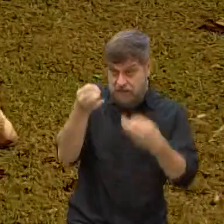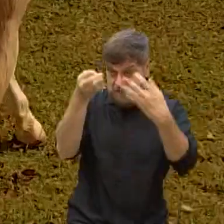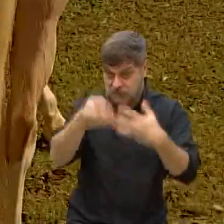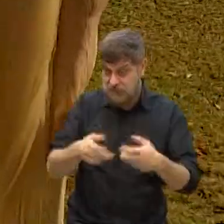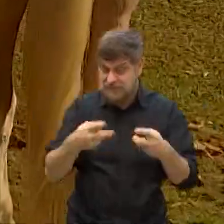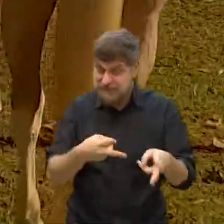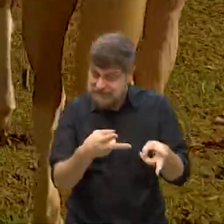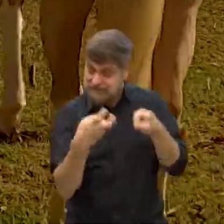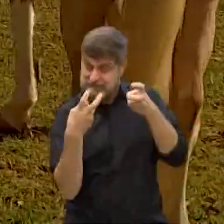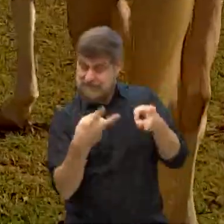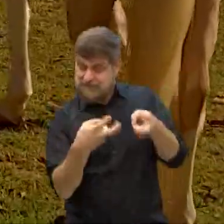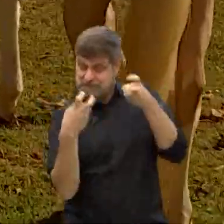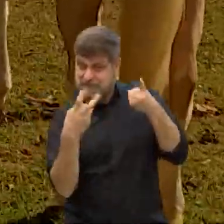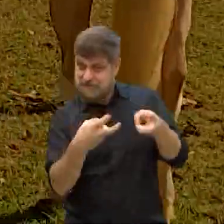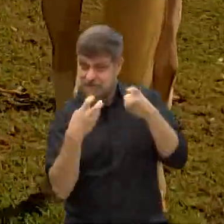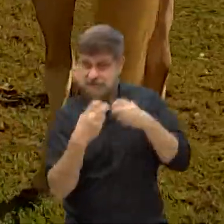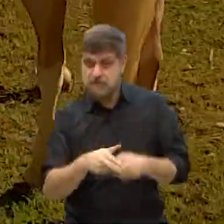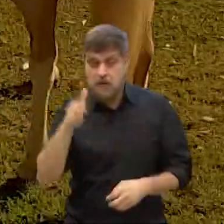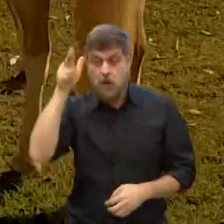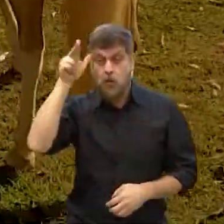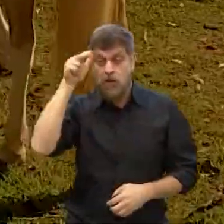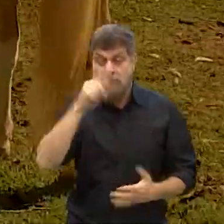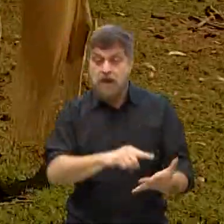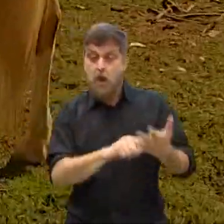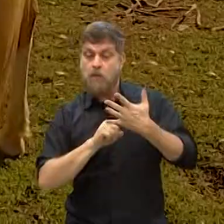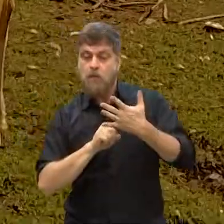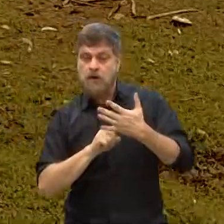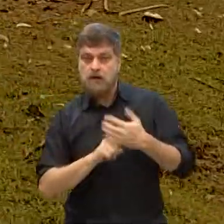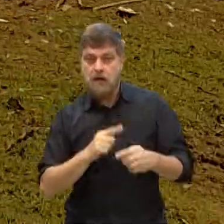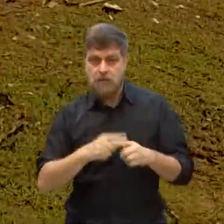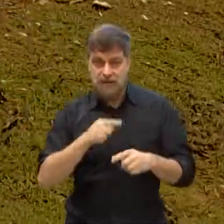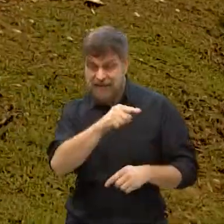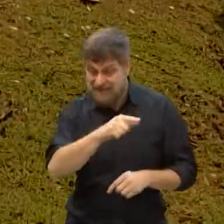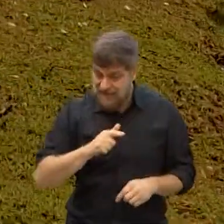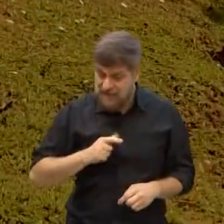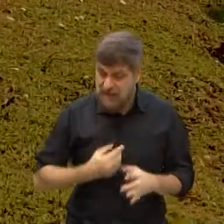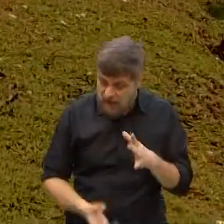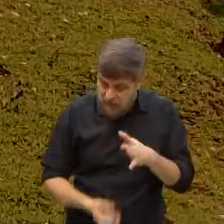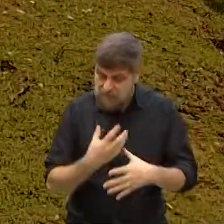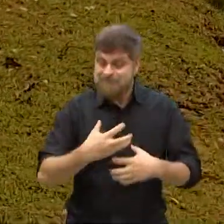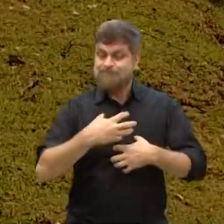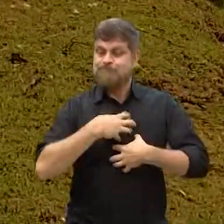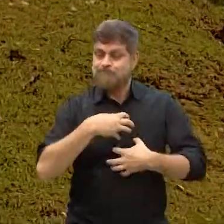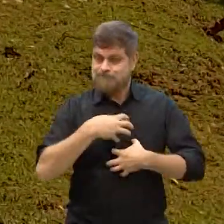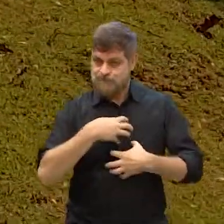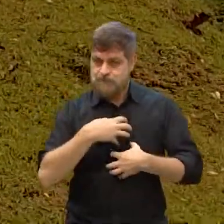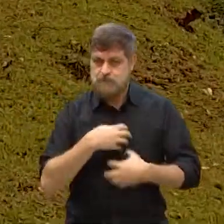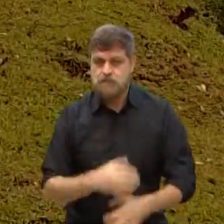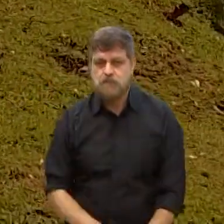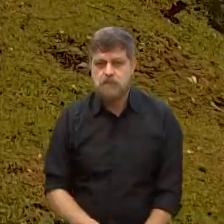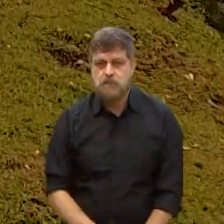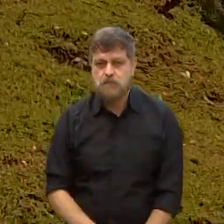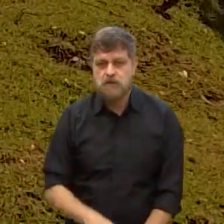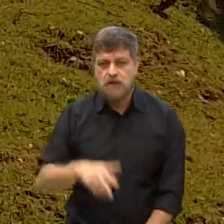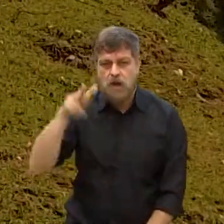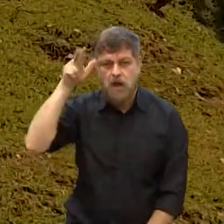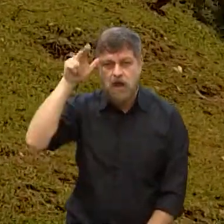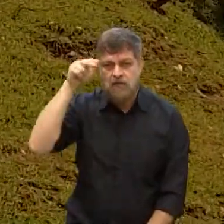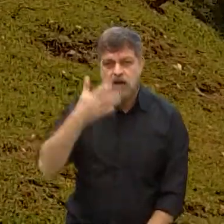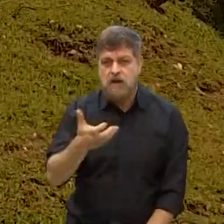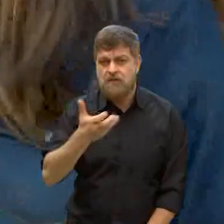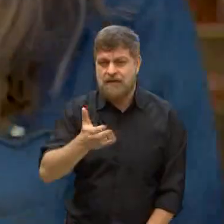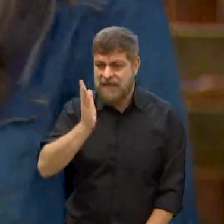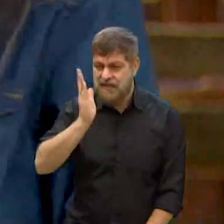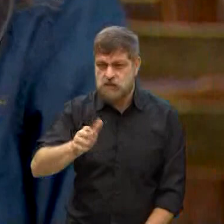A domadora diz que é preciso estar atenta aos sinais que o animal dá, pois apesar de grandes, eles são muito